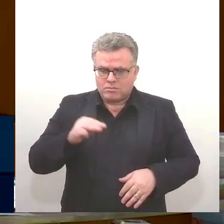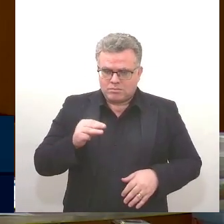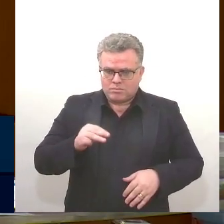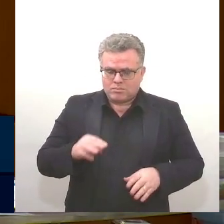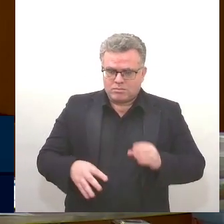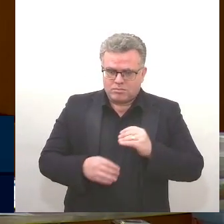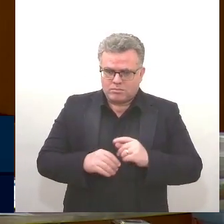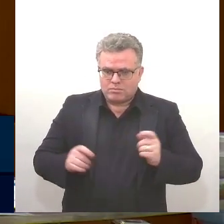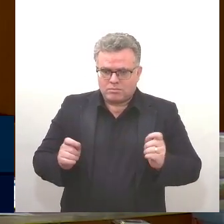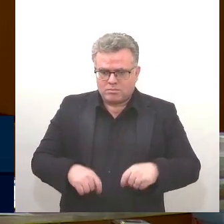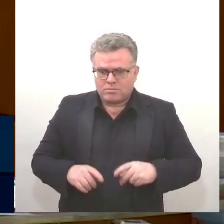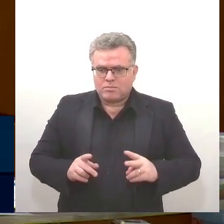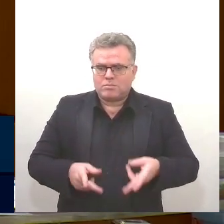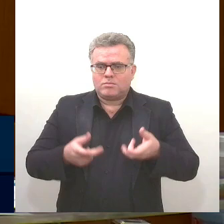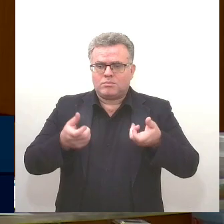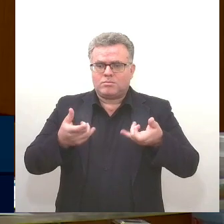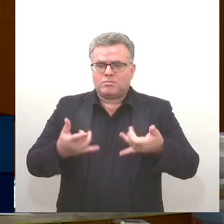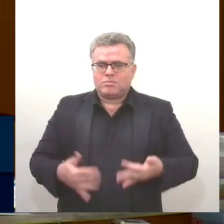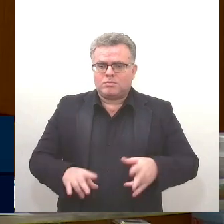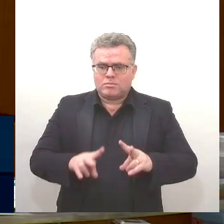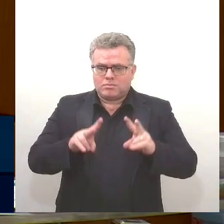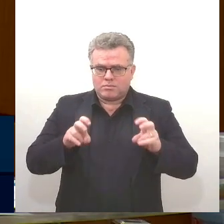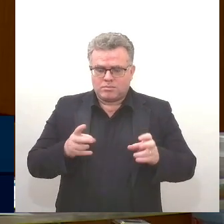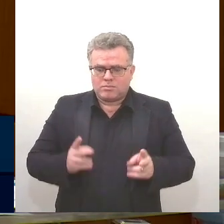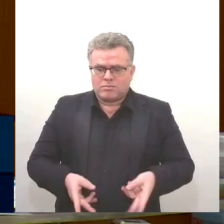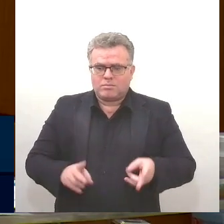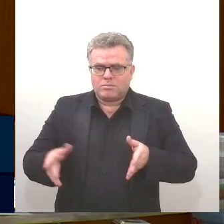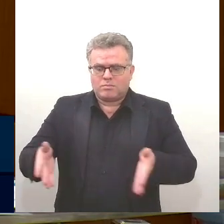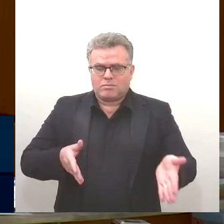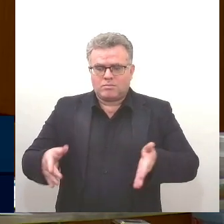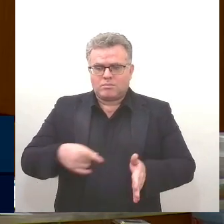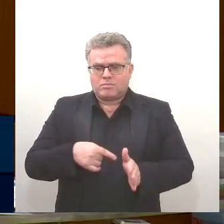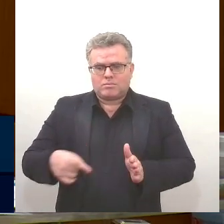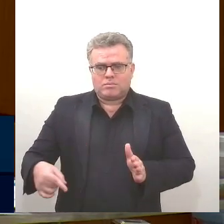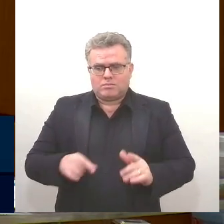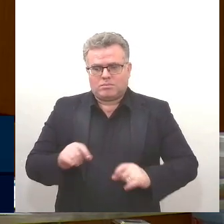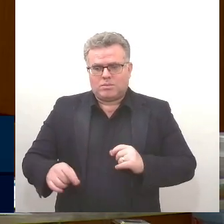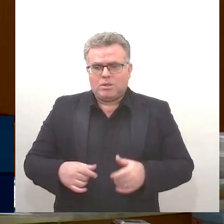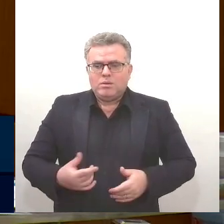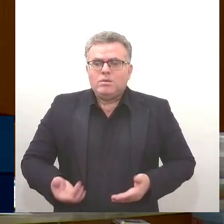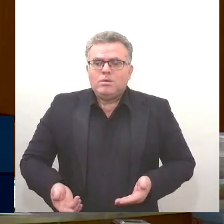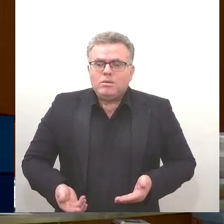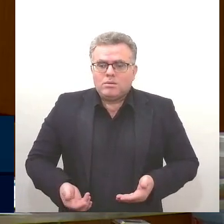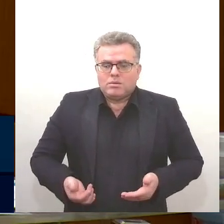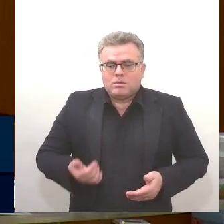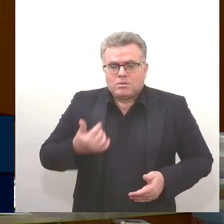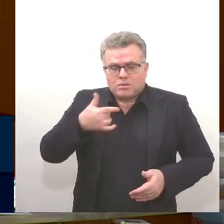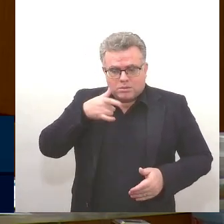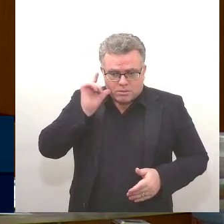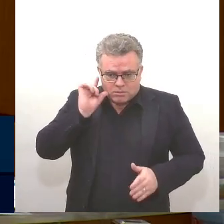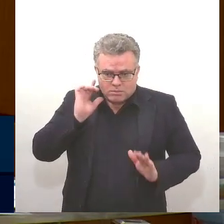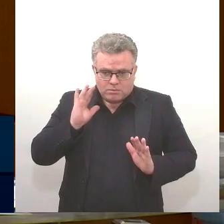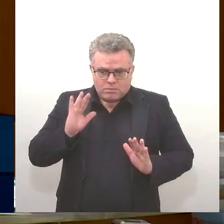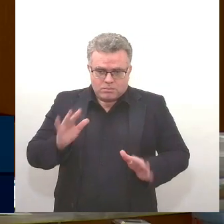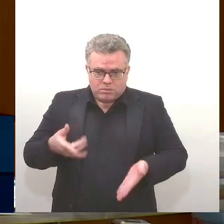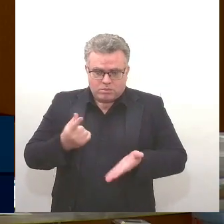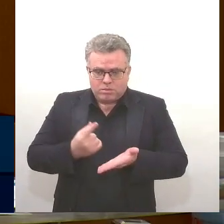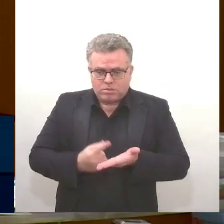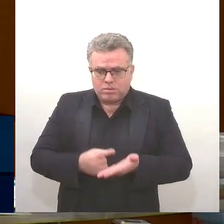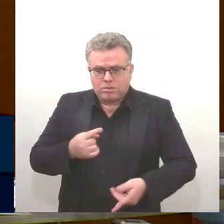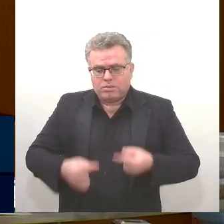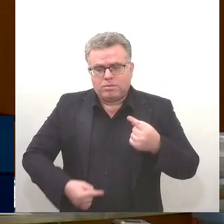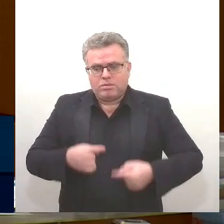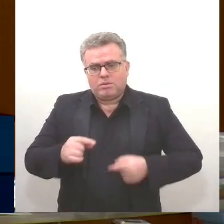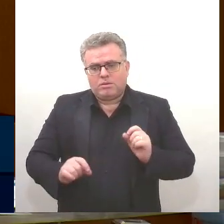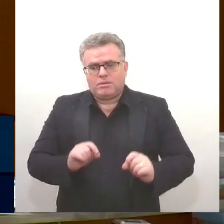falar sobre o Marco temporal né porque ontem A nossa mandata realizou um debate no centro de excelência